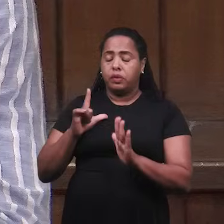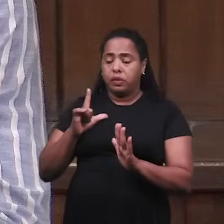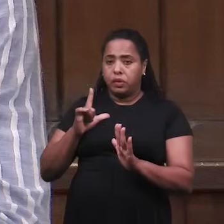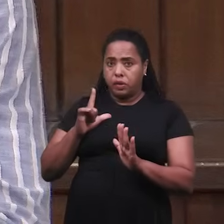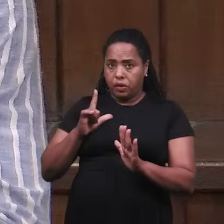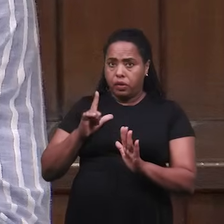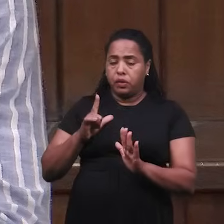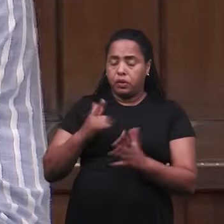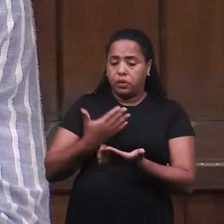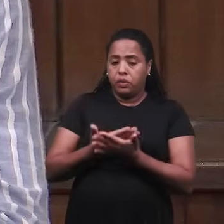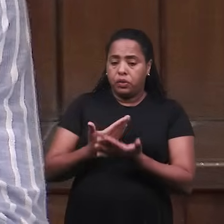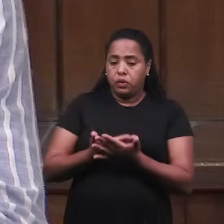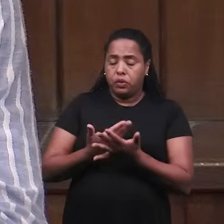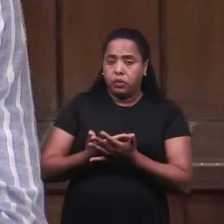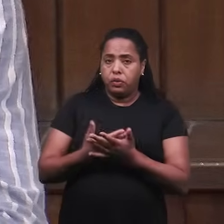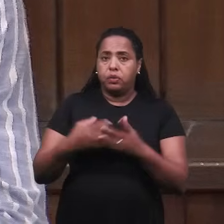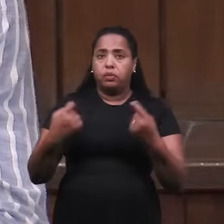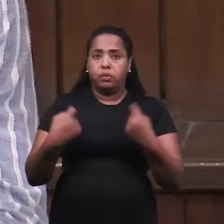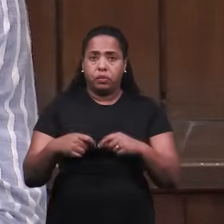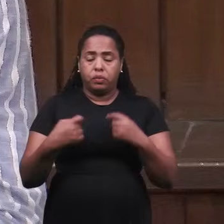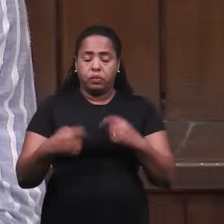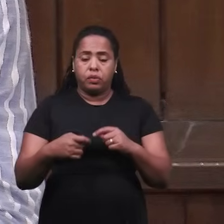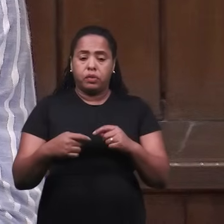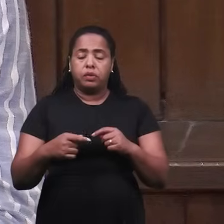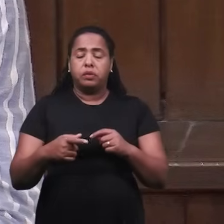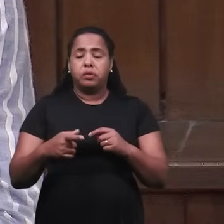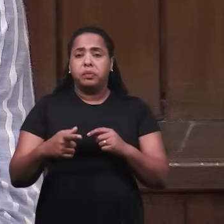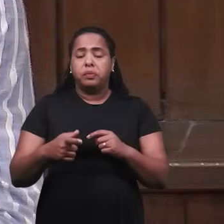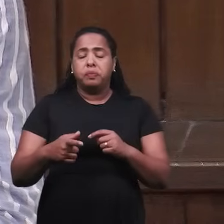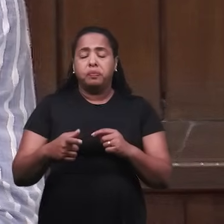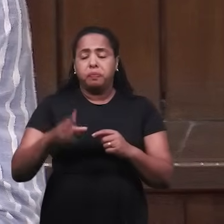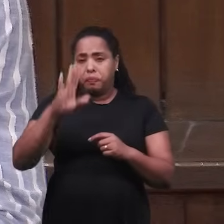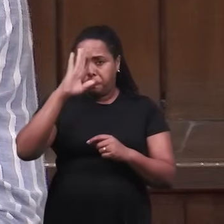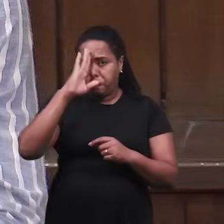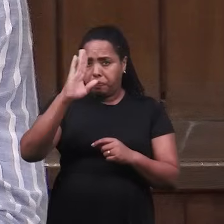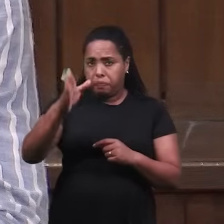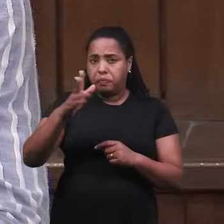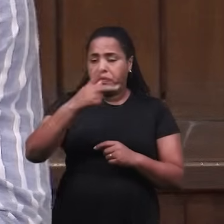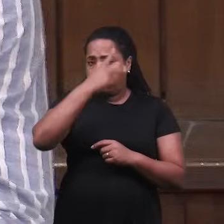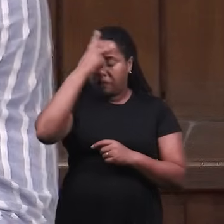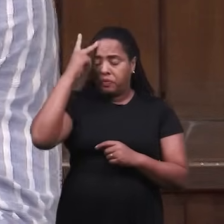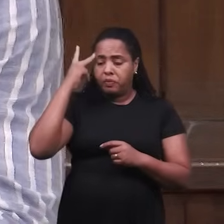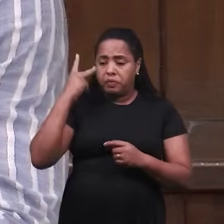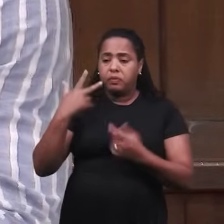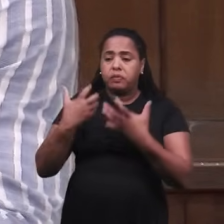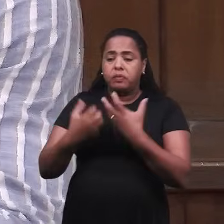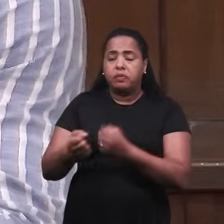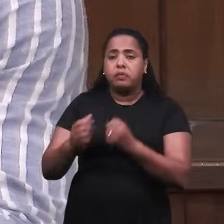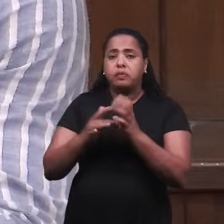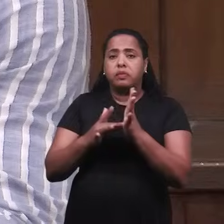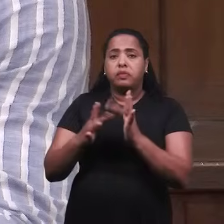feitas, né, principalmente aqueles que estão vindo, após trombetas e festas, nós tivemos